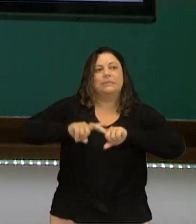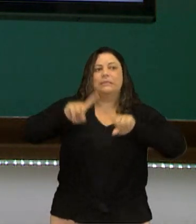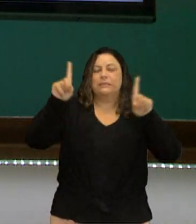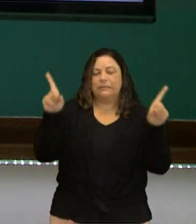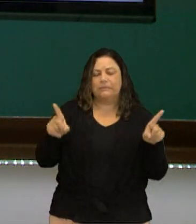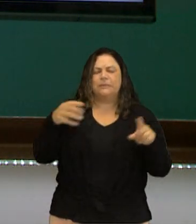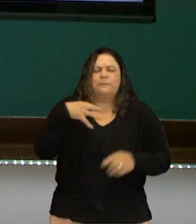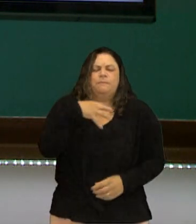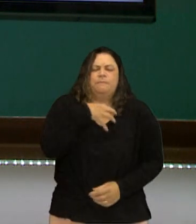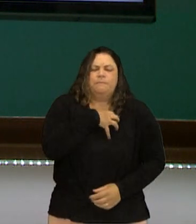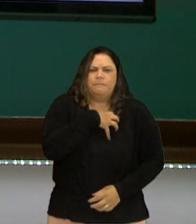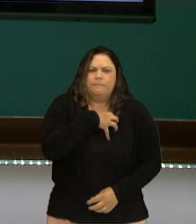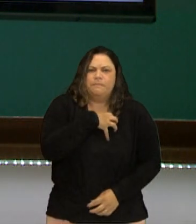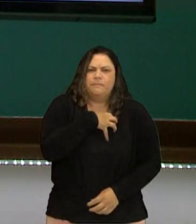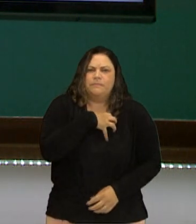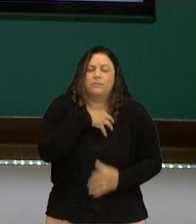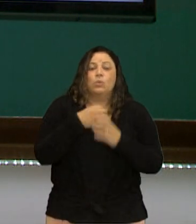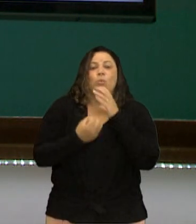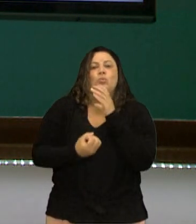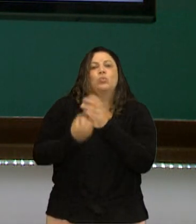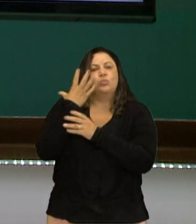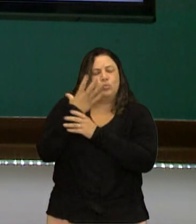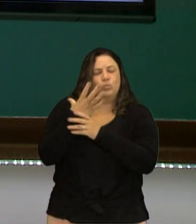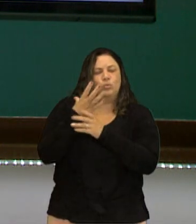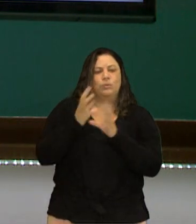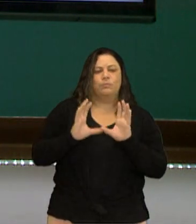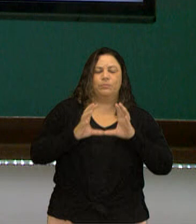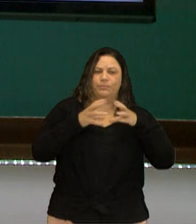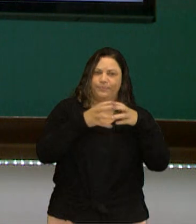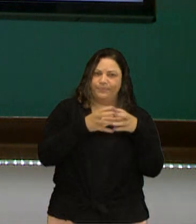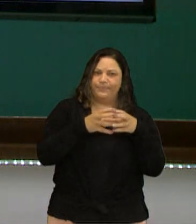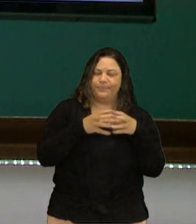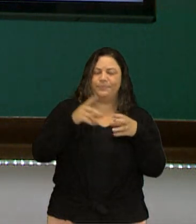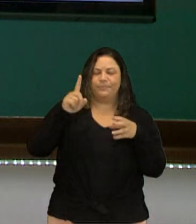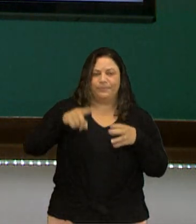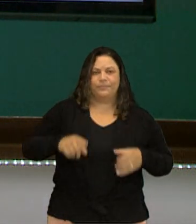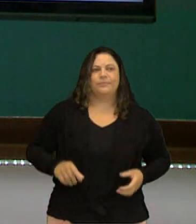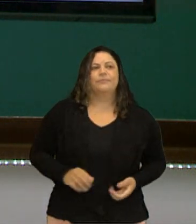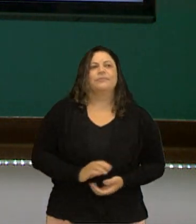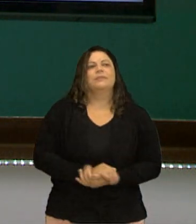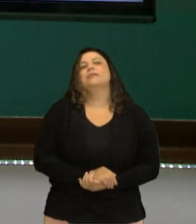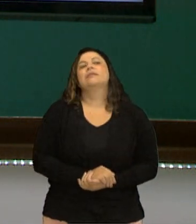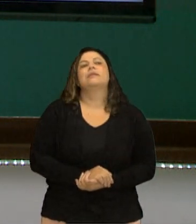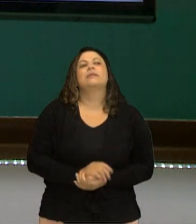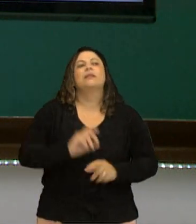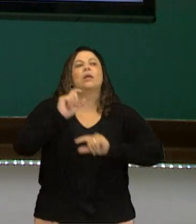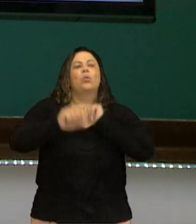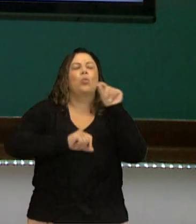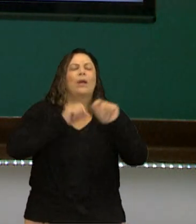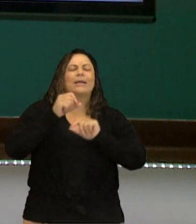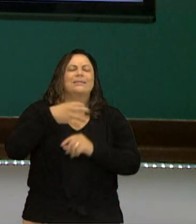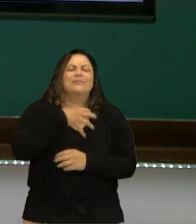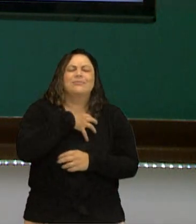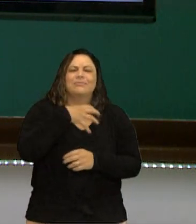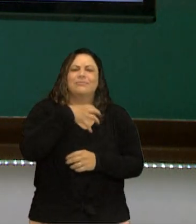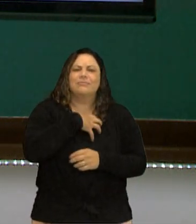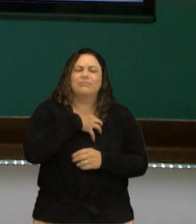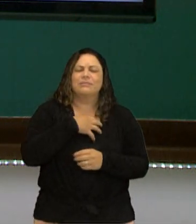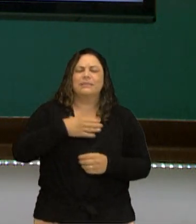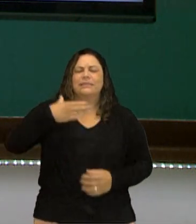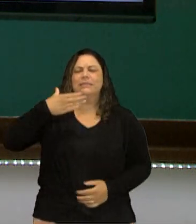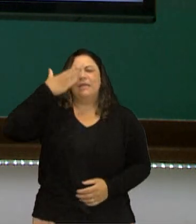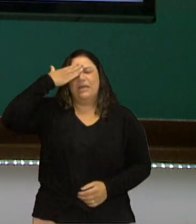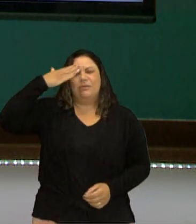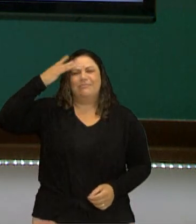os sintomas aparecem, a classificação é de doença. Então, quais são os sintomas da sífilis? Dores de